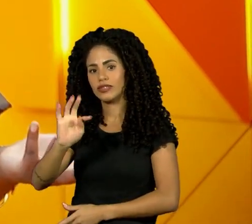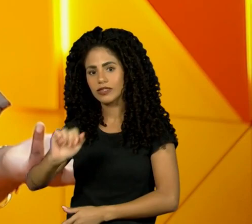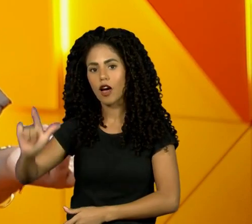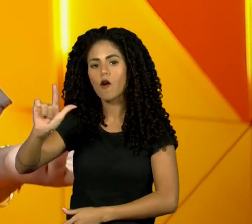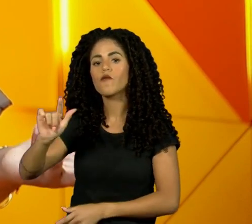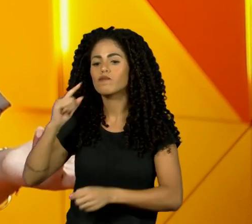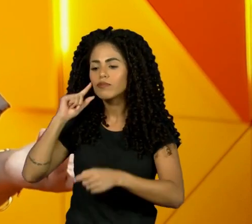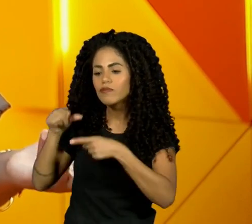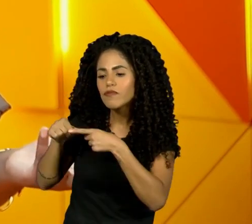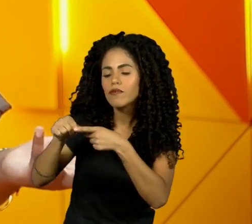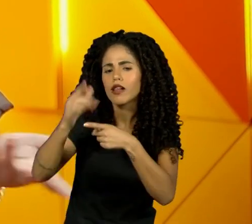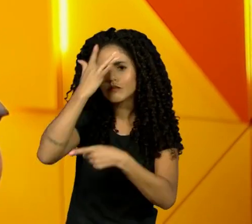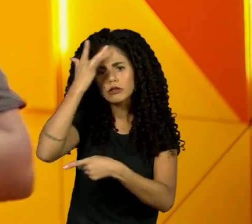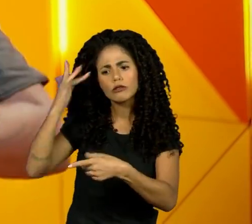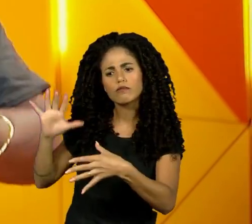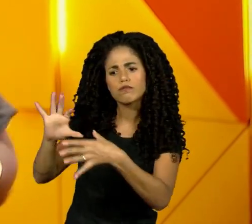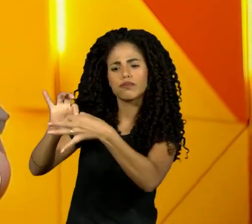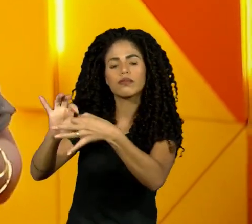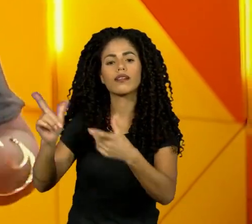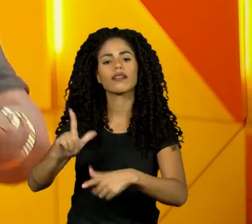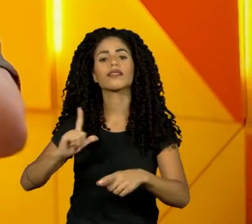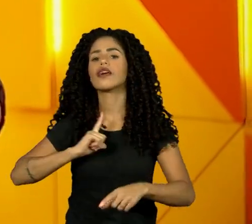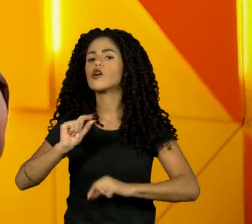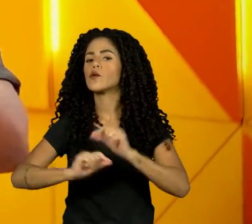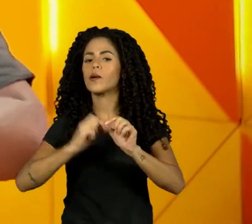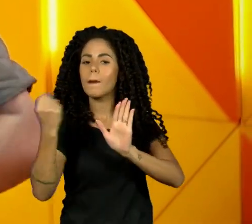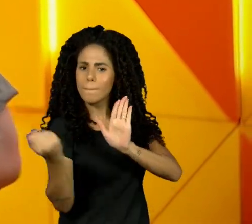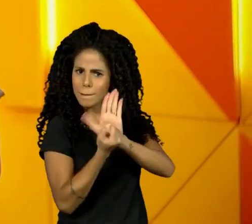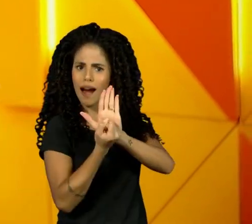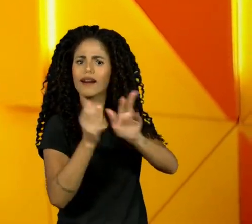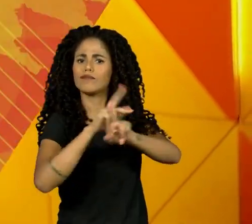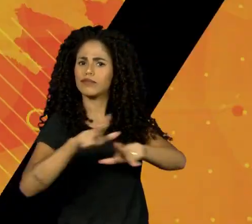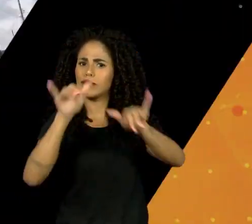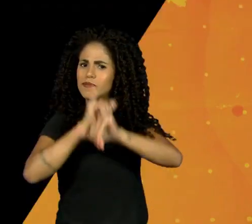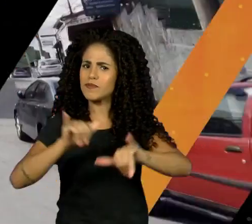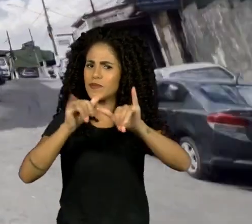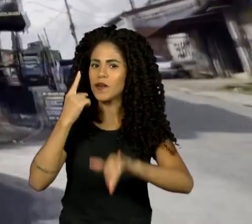conecta influenciadores favelados com as marcas e com o mundão.